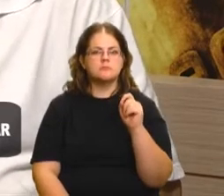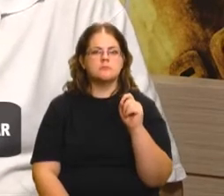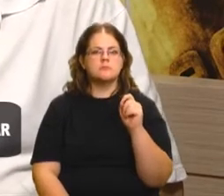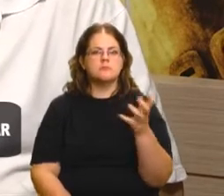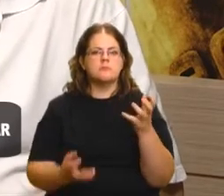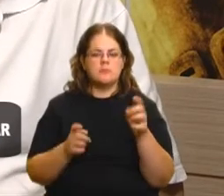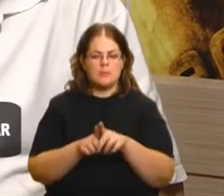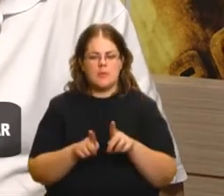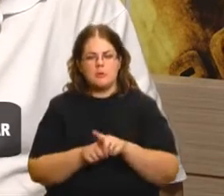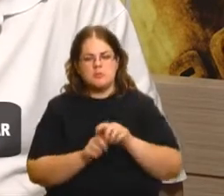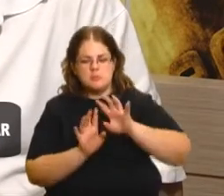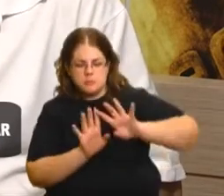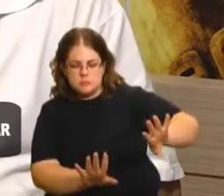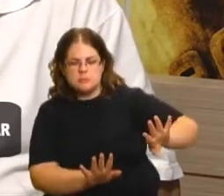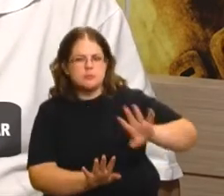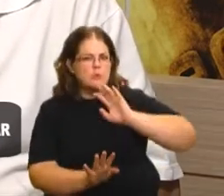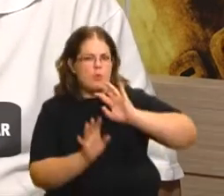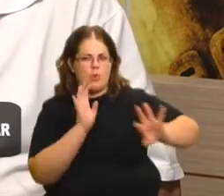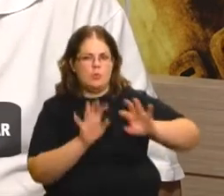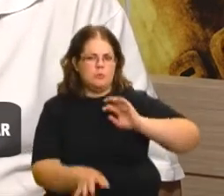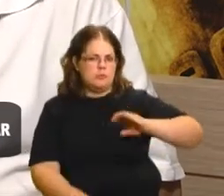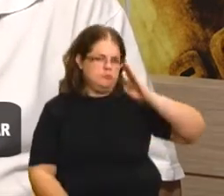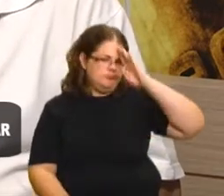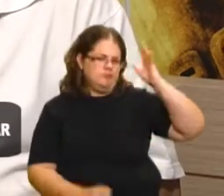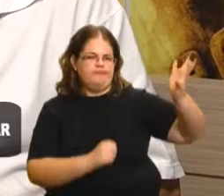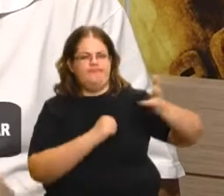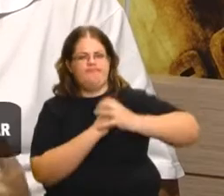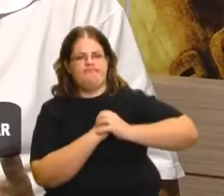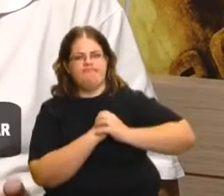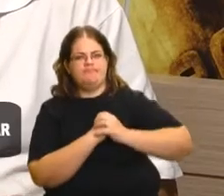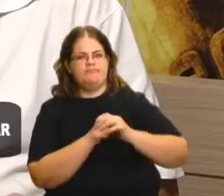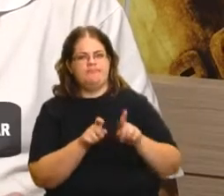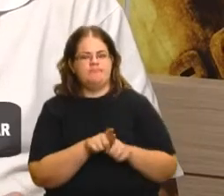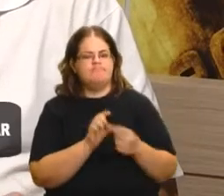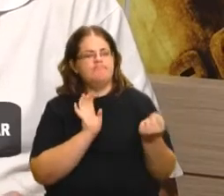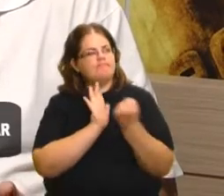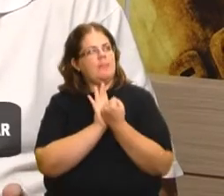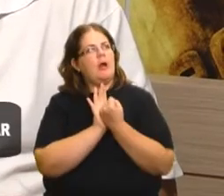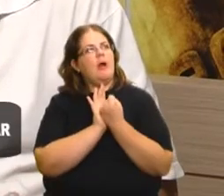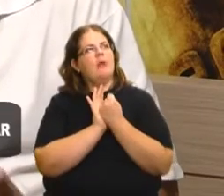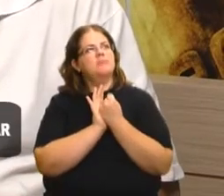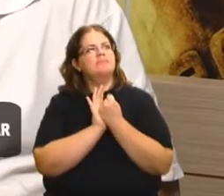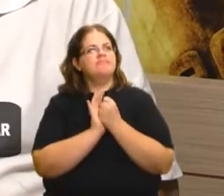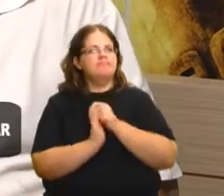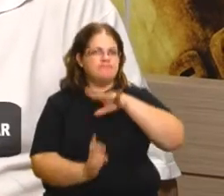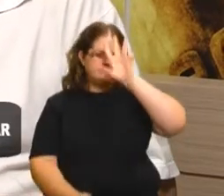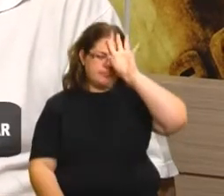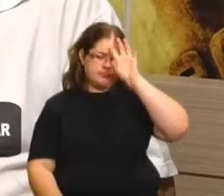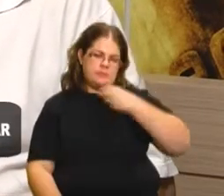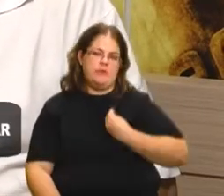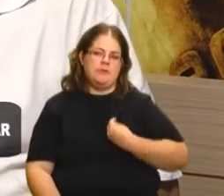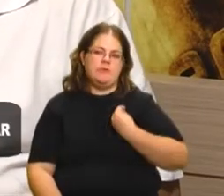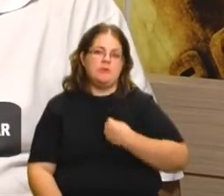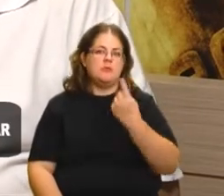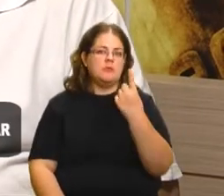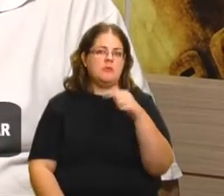de resistir ao golpe, com forças extremamente desiguais. É um período que marcou muito a minha vida, recente tinha completado 17